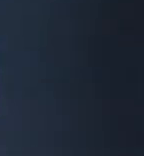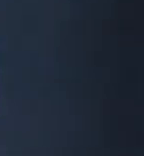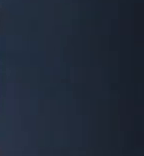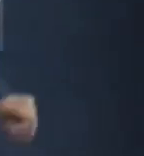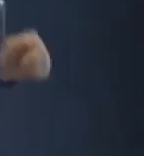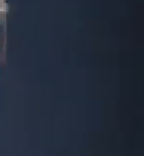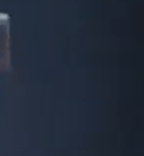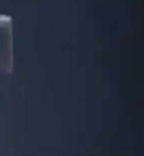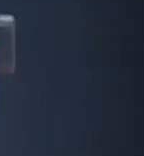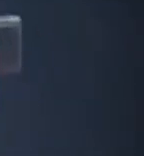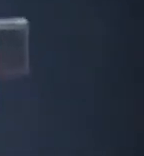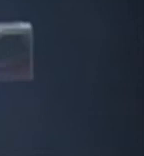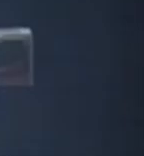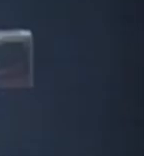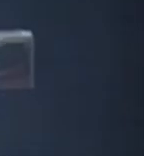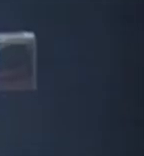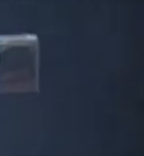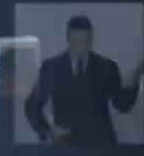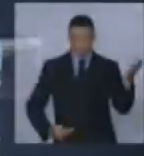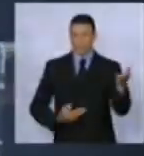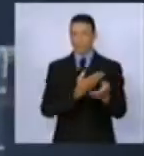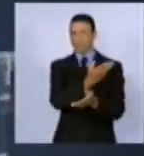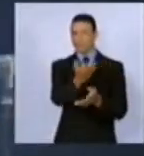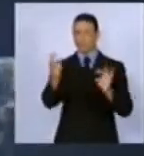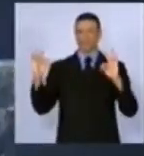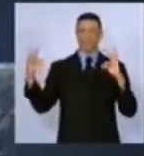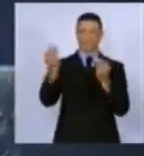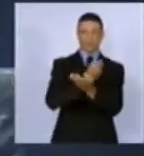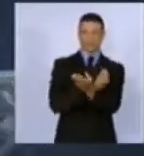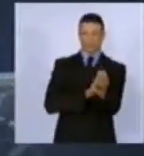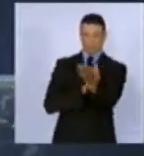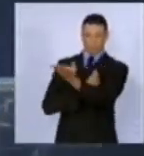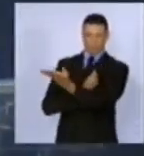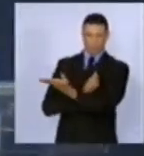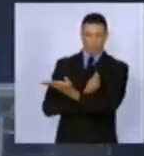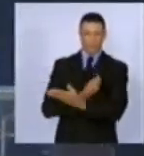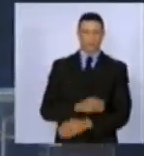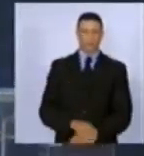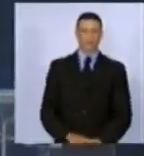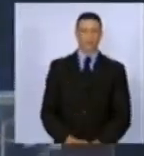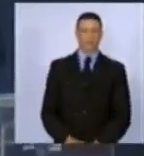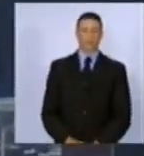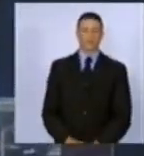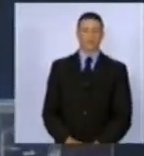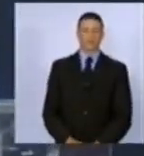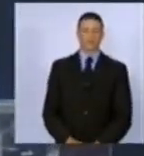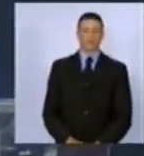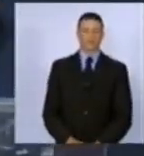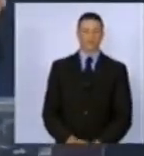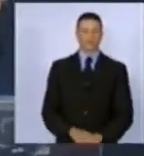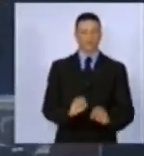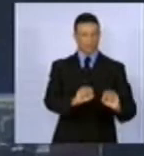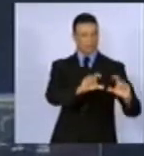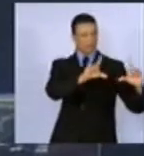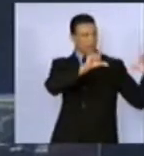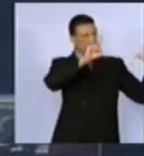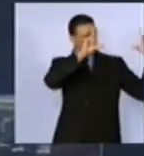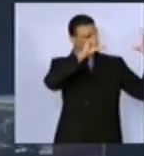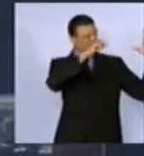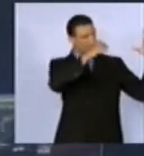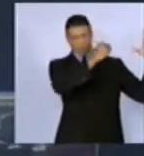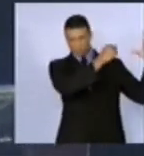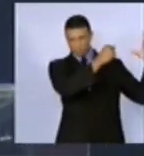Boa tarde também necessidade Boa tarde a todos em boa parte dos dados que eu vou estar